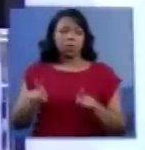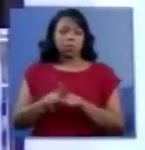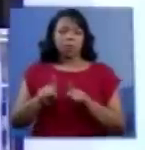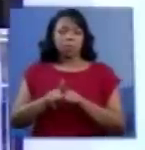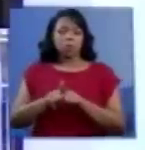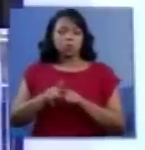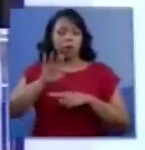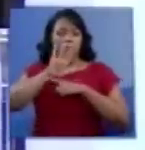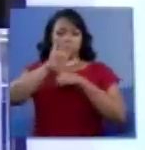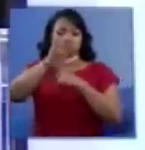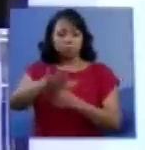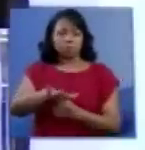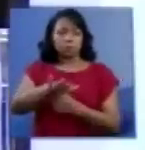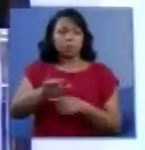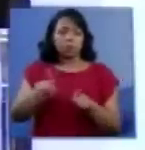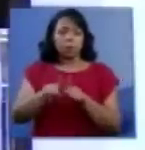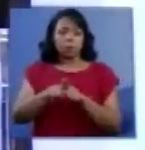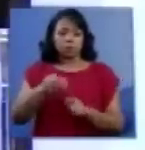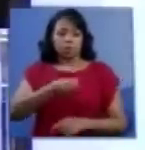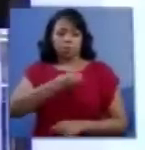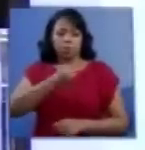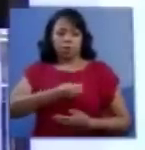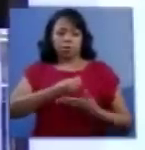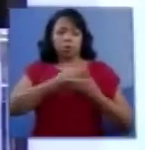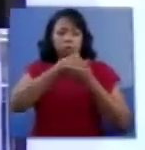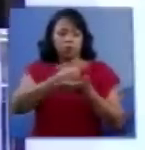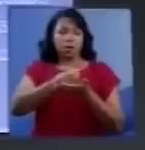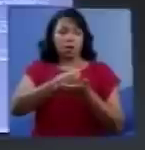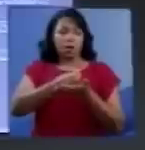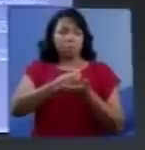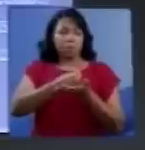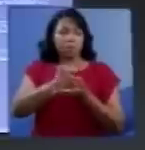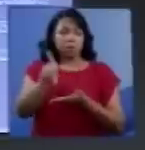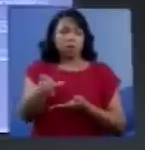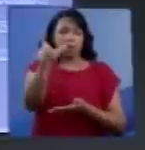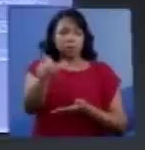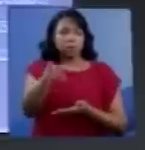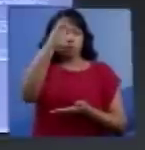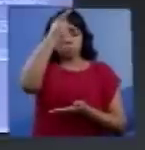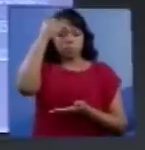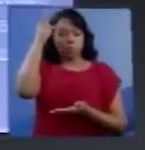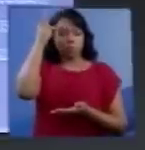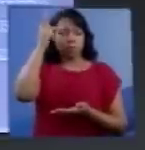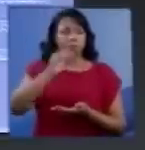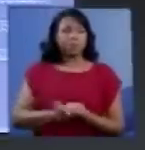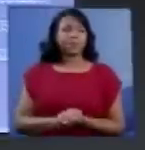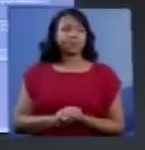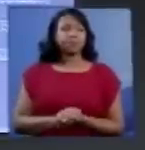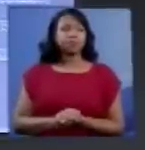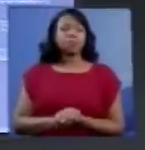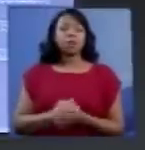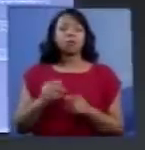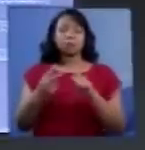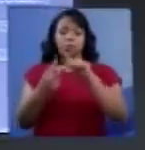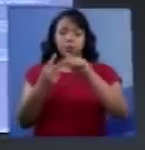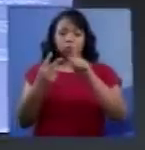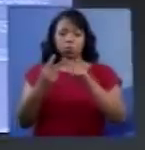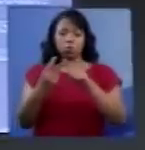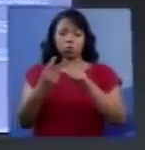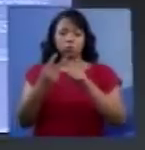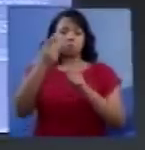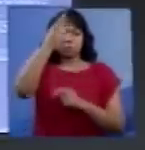confortar pode estar presente na vida desses pacientes e neste caso são dois os